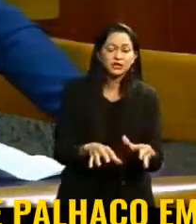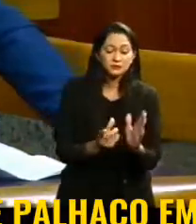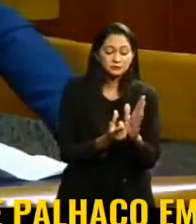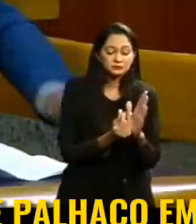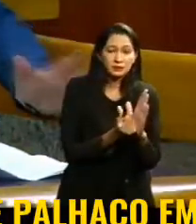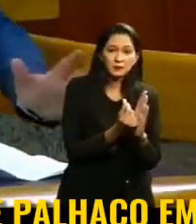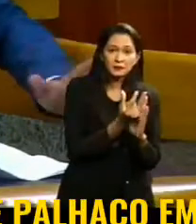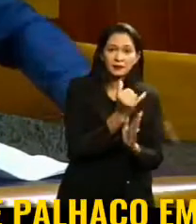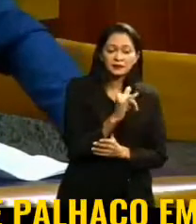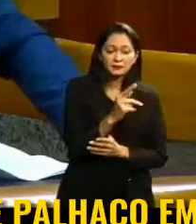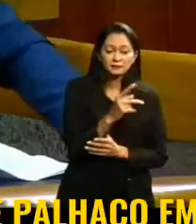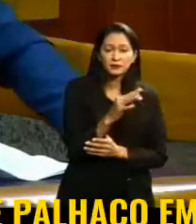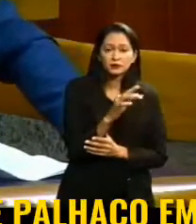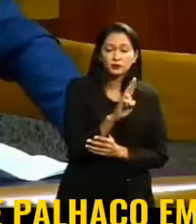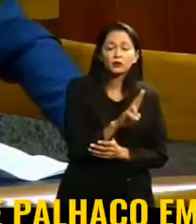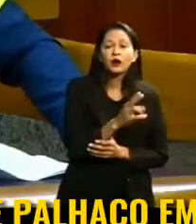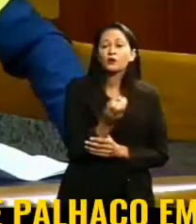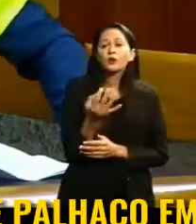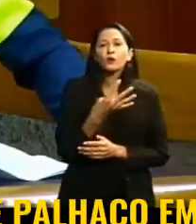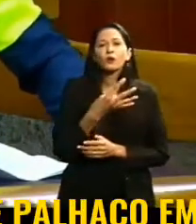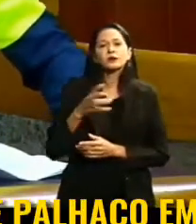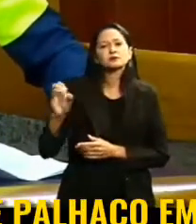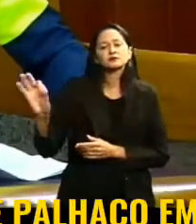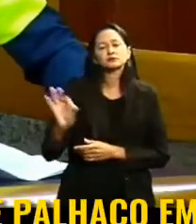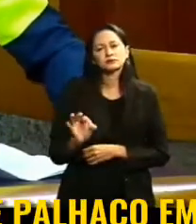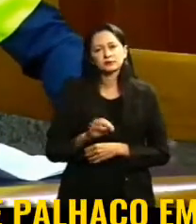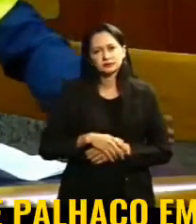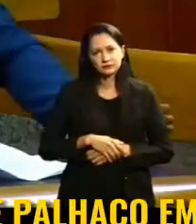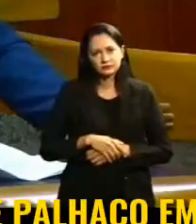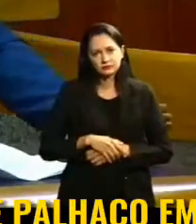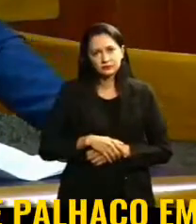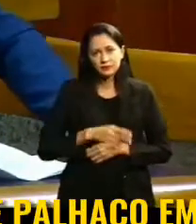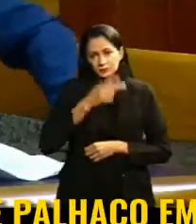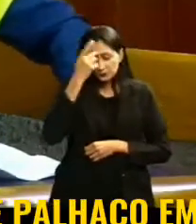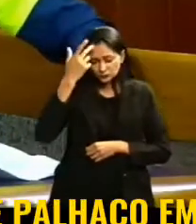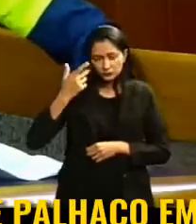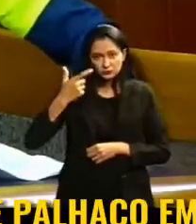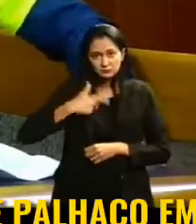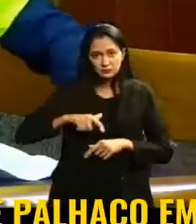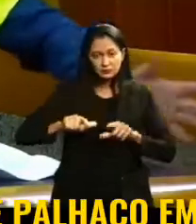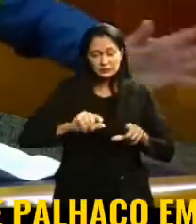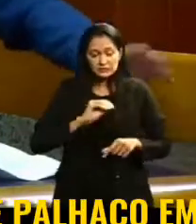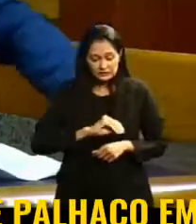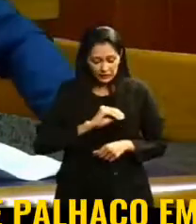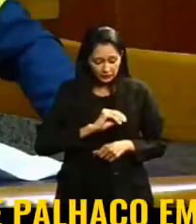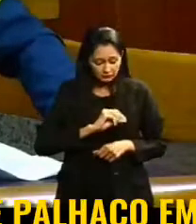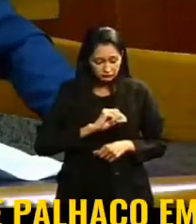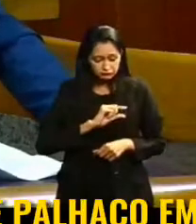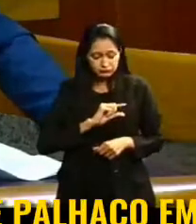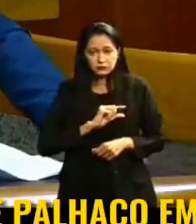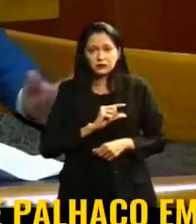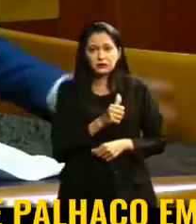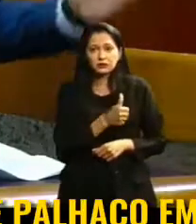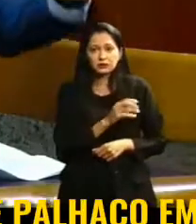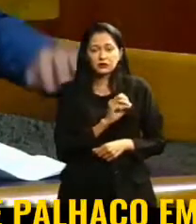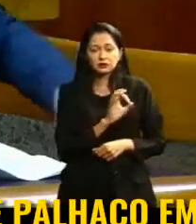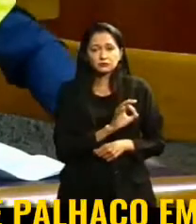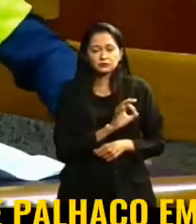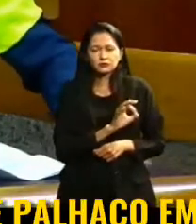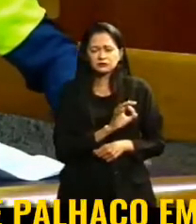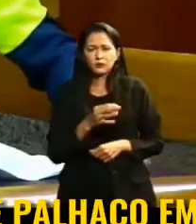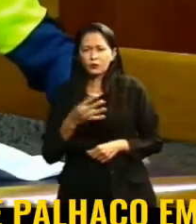IPTU de mais de 400%. O trabalhador teve um aumento do salário de 10%. Que